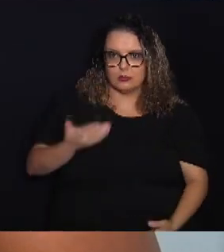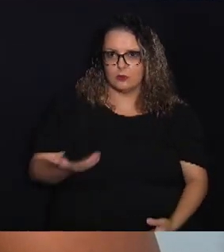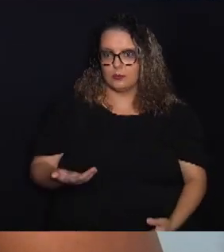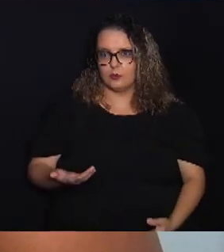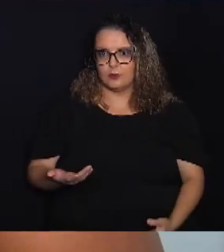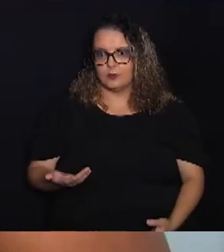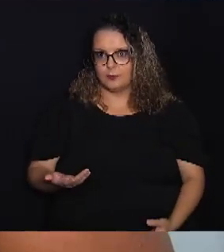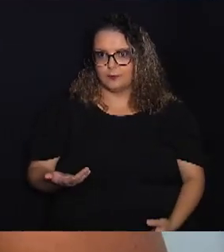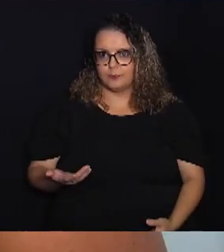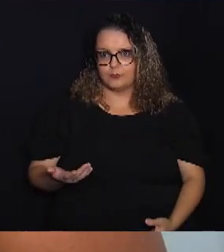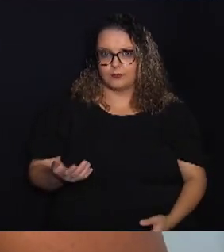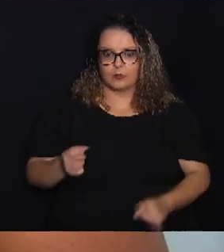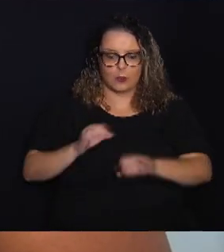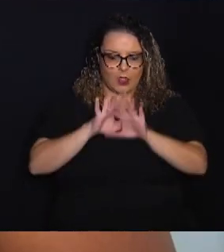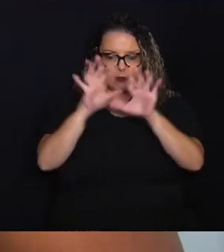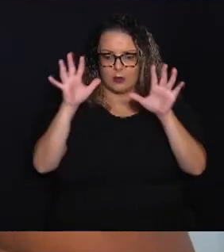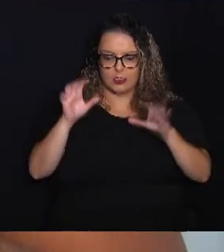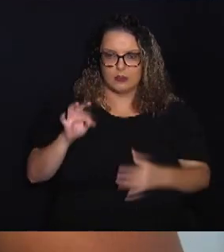uma parede totalmente